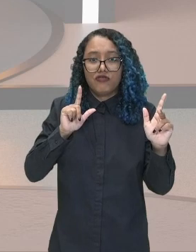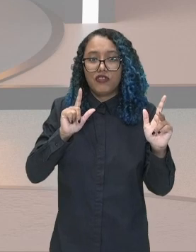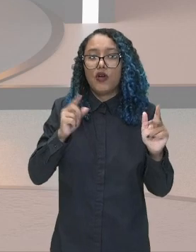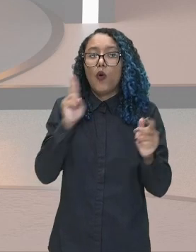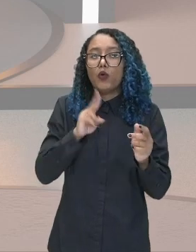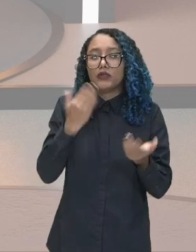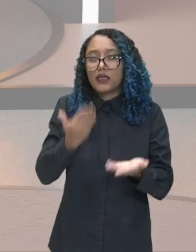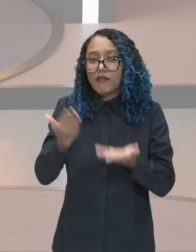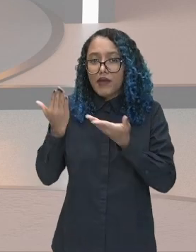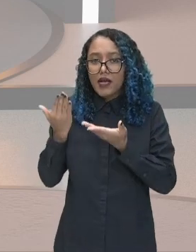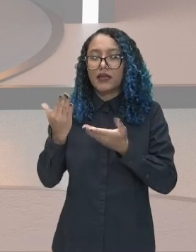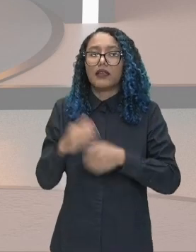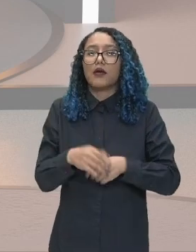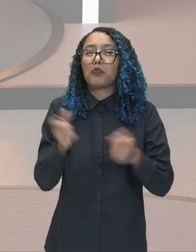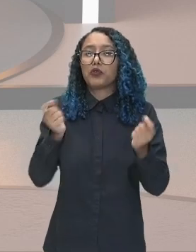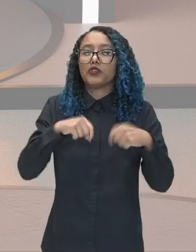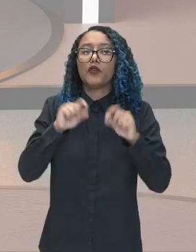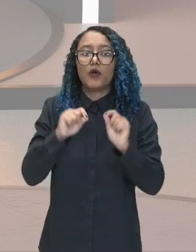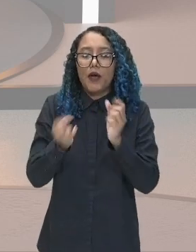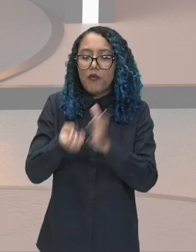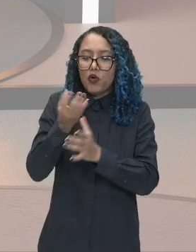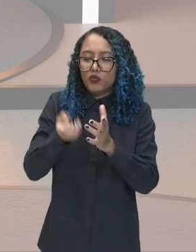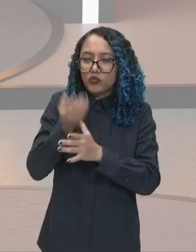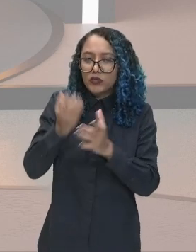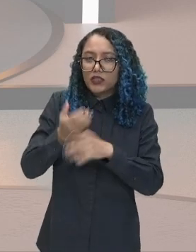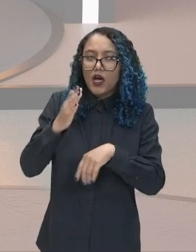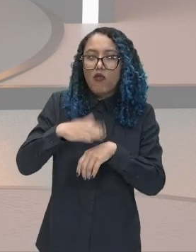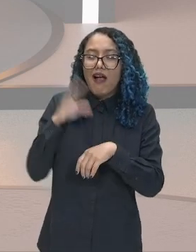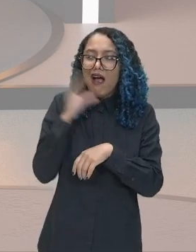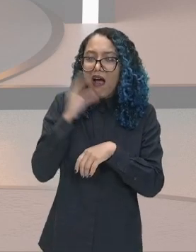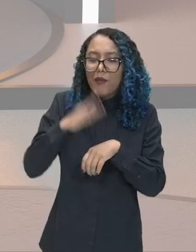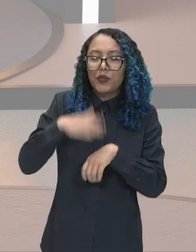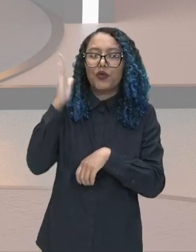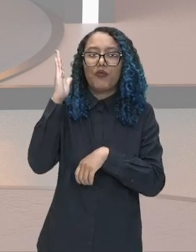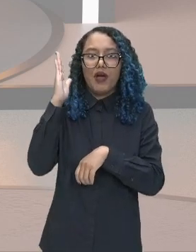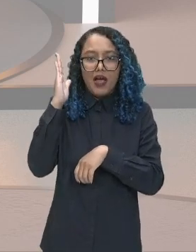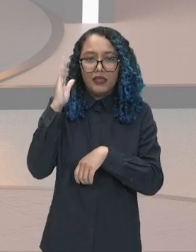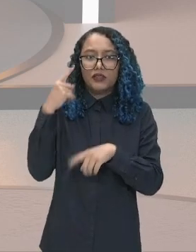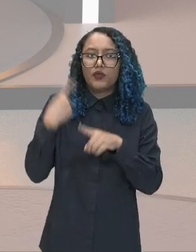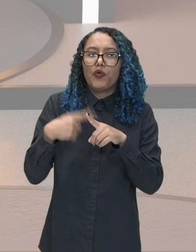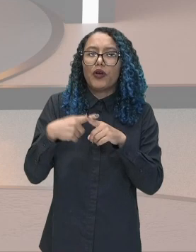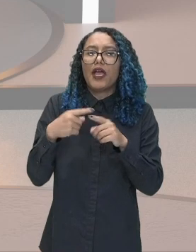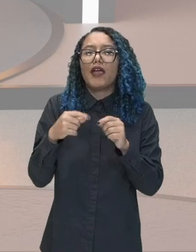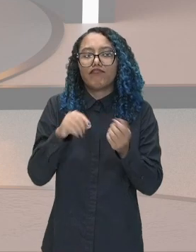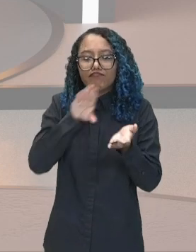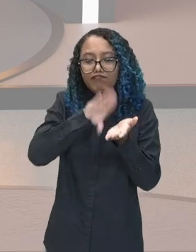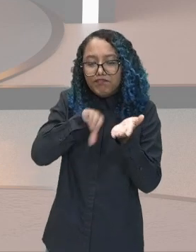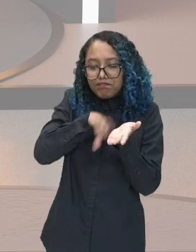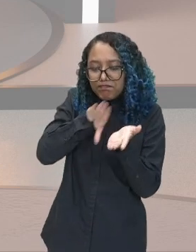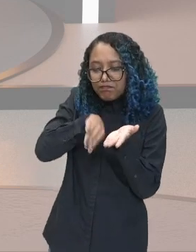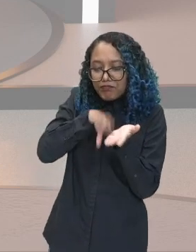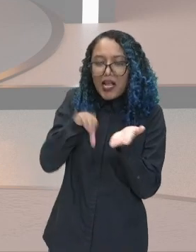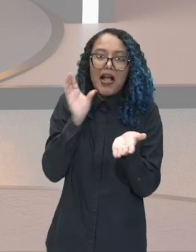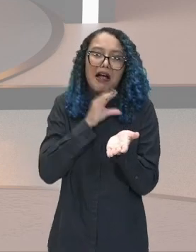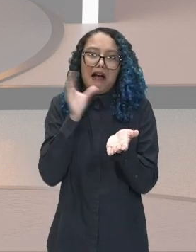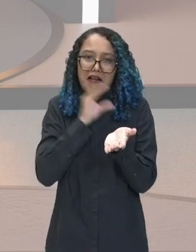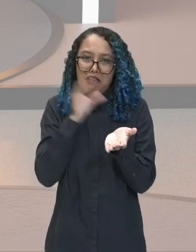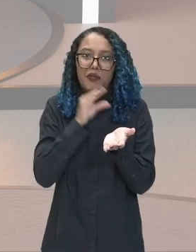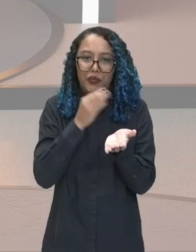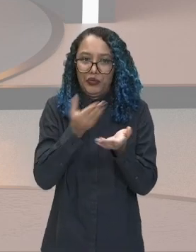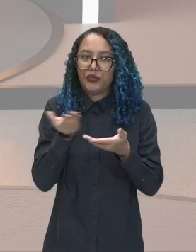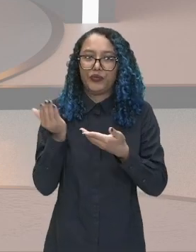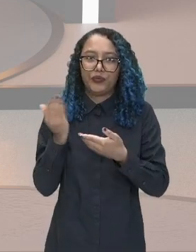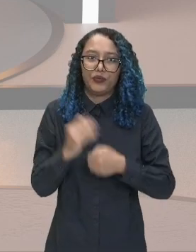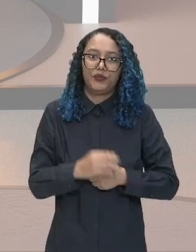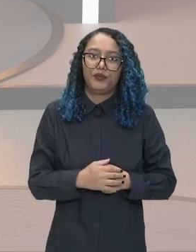conseguir fazer com mais agilidade esse processo de descaroçamento aí do algodão, tirar as